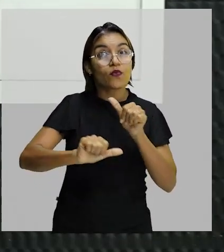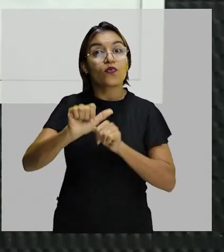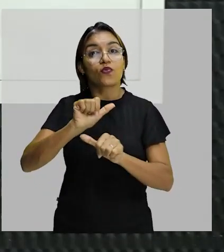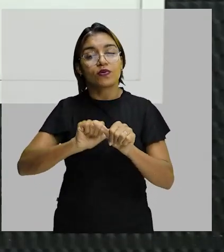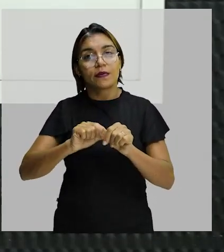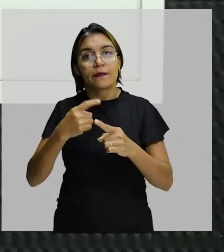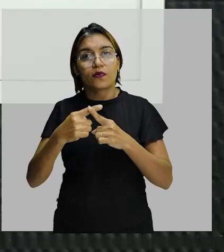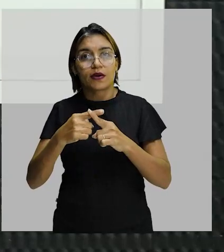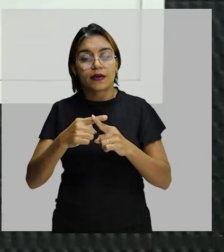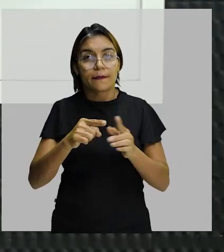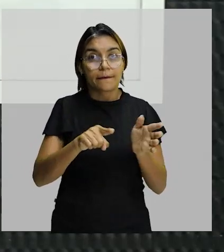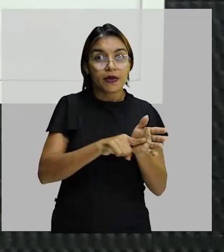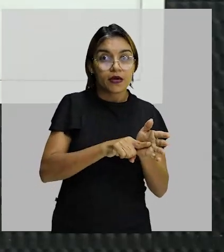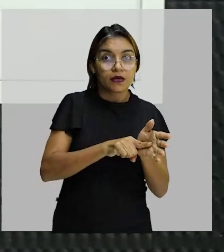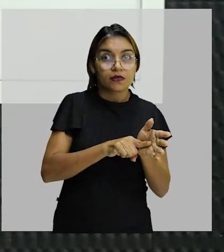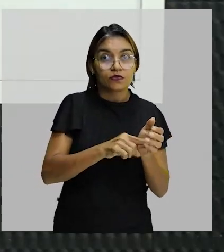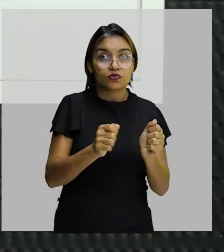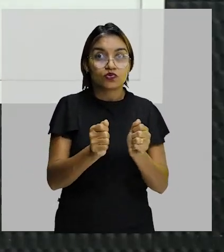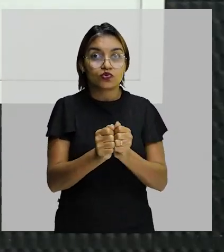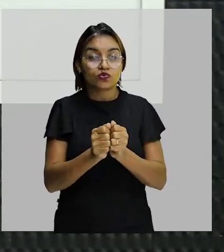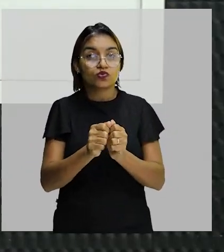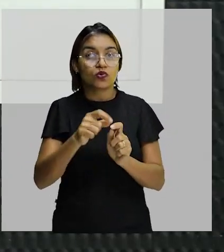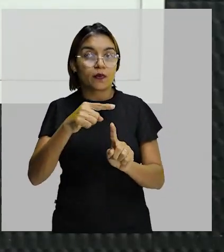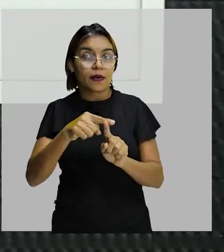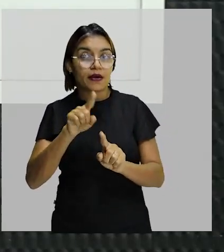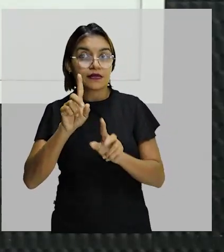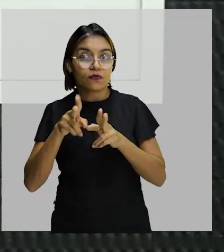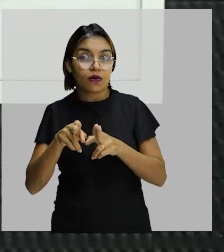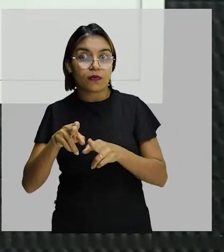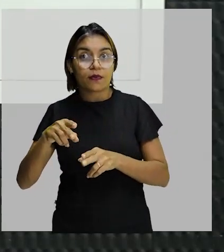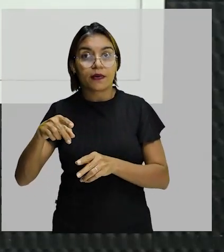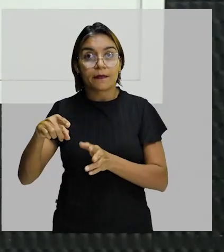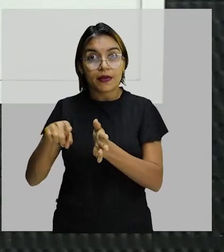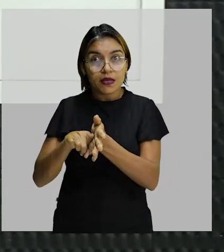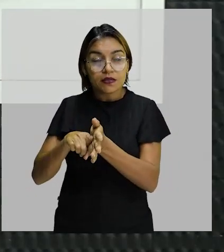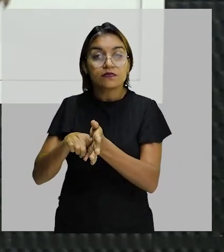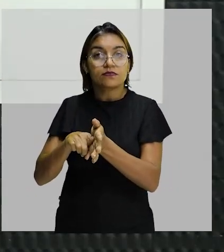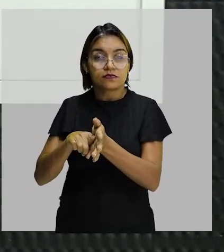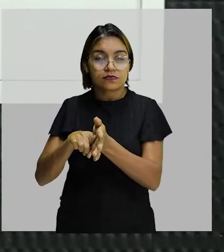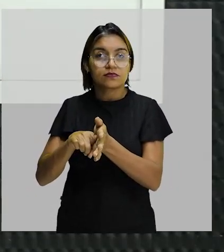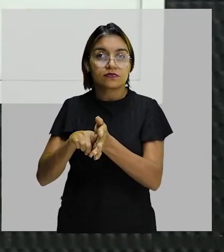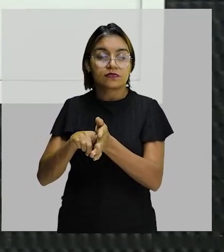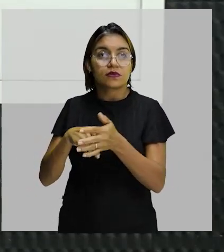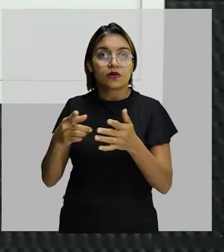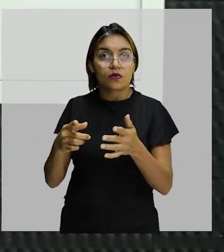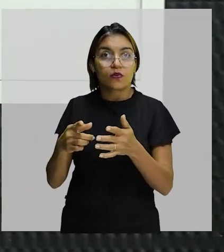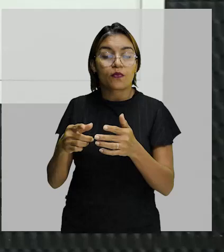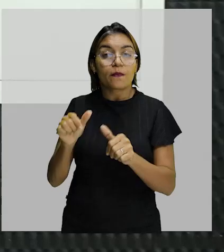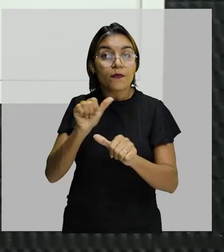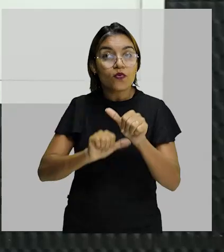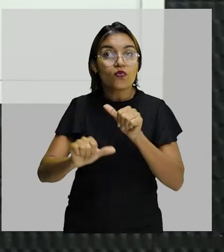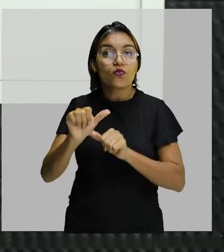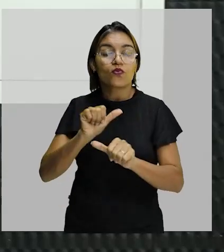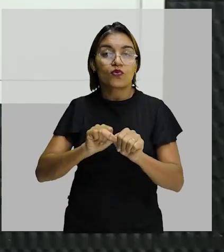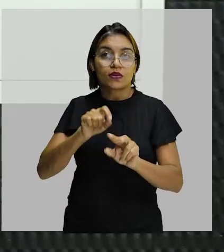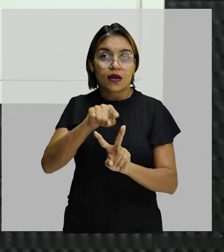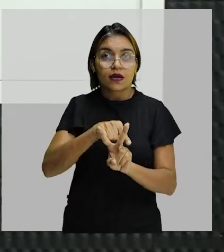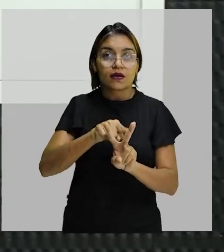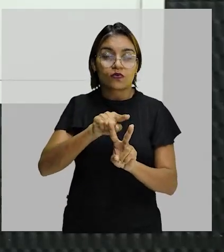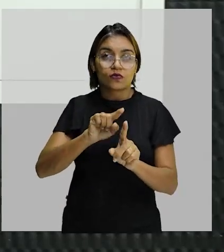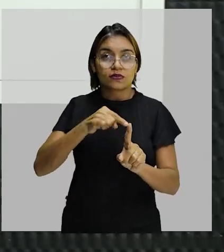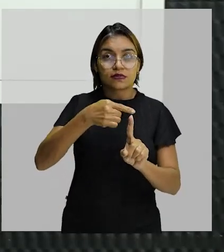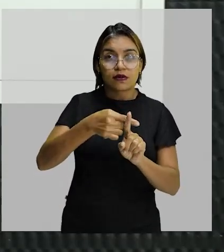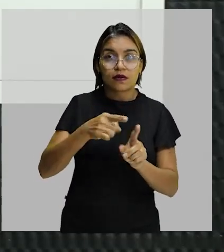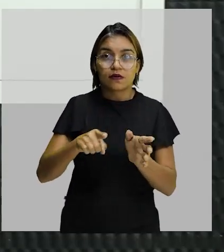mais. Ó. Mais com menos é menos. Então, na fórmula, esse sinal aqui, ele muda o sinal da raiz. Então, quando você